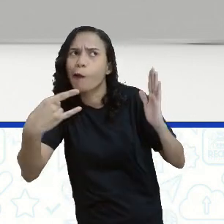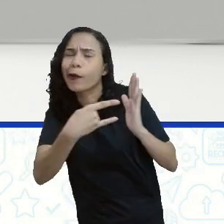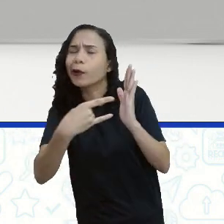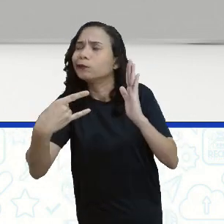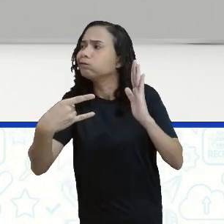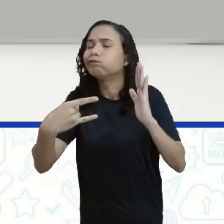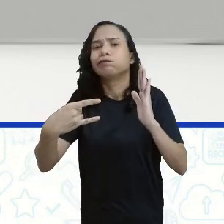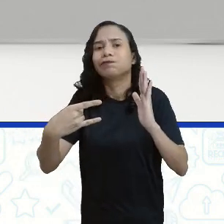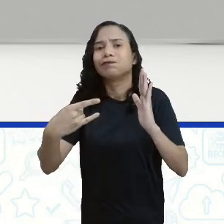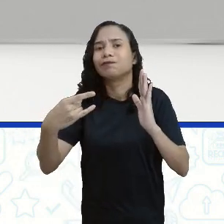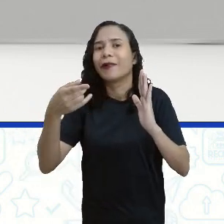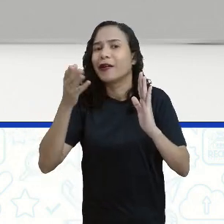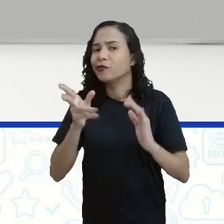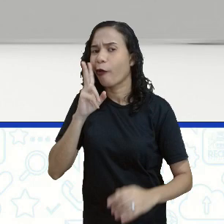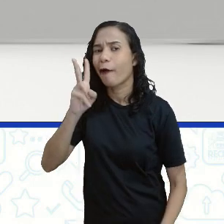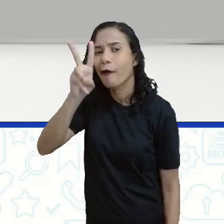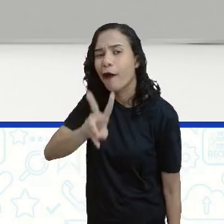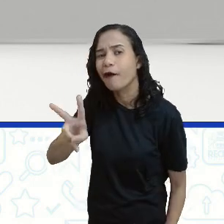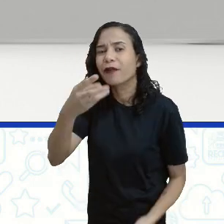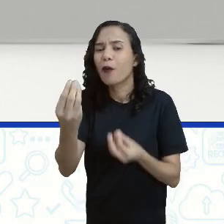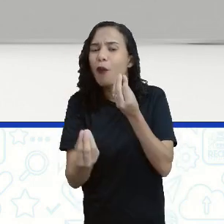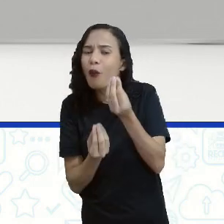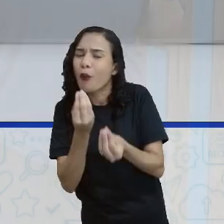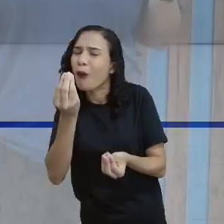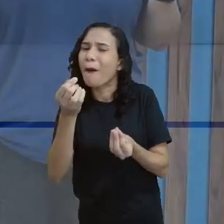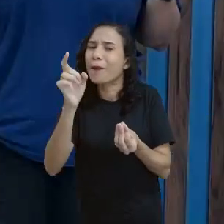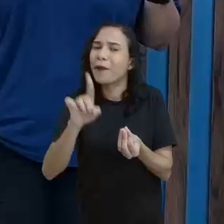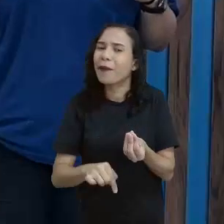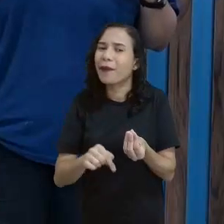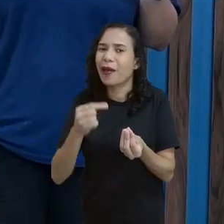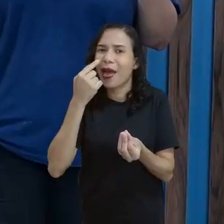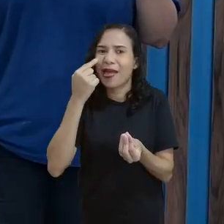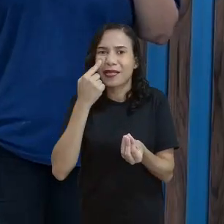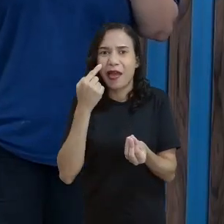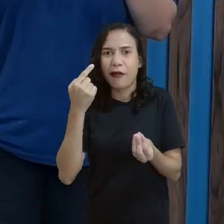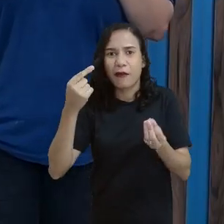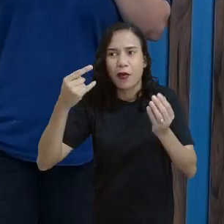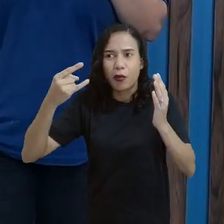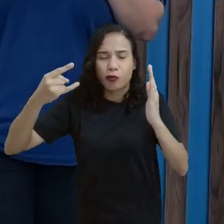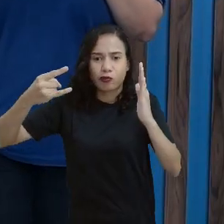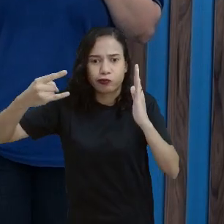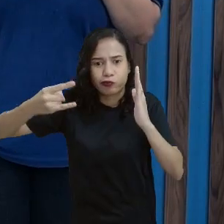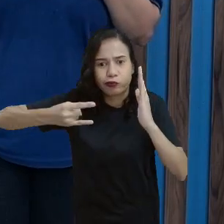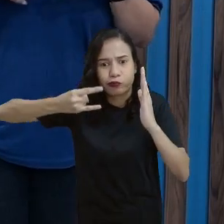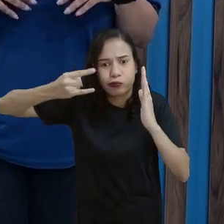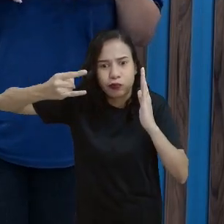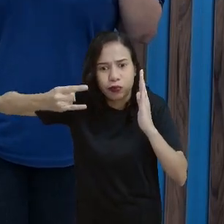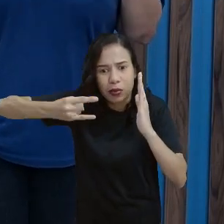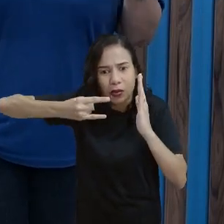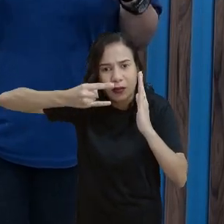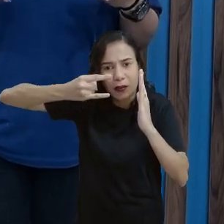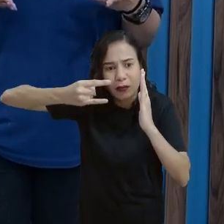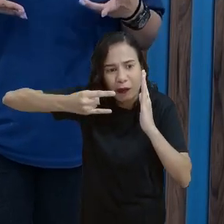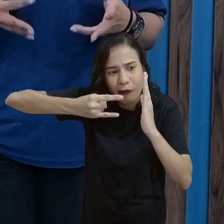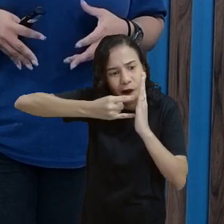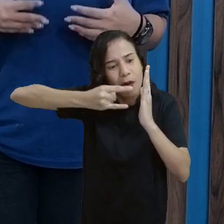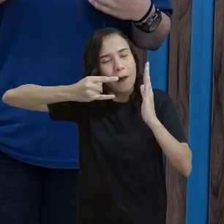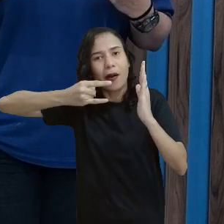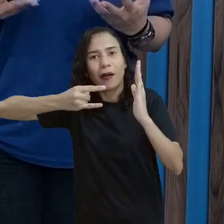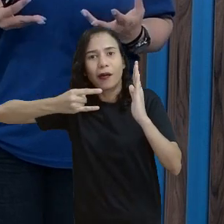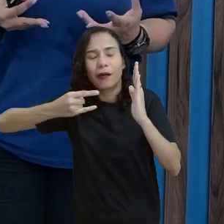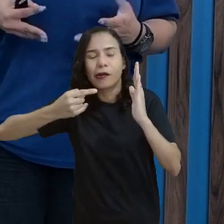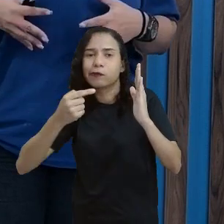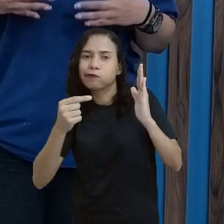ímã? Já viu como é que é, né? Já colocou aí esse ímã voltado para uma